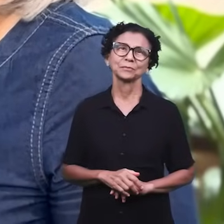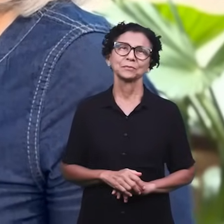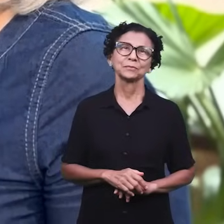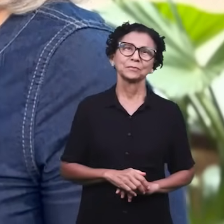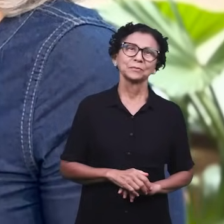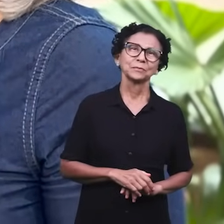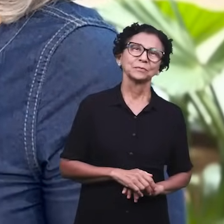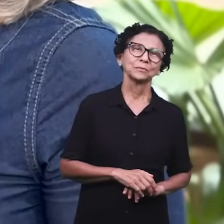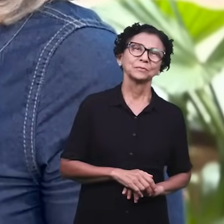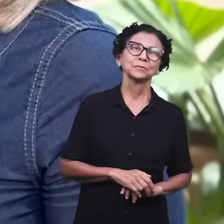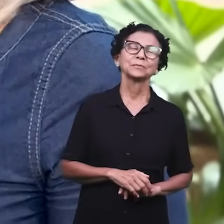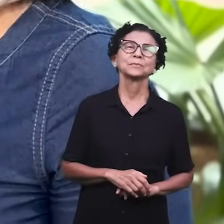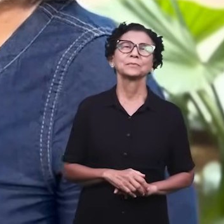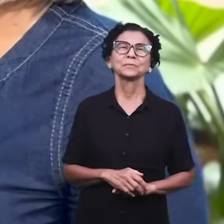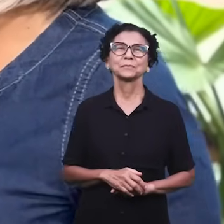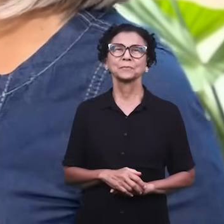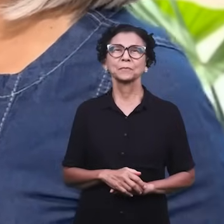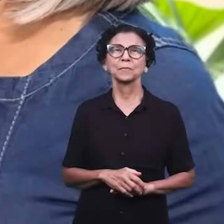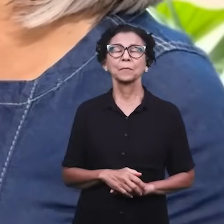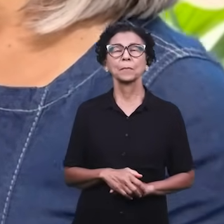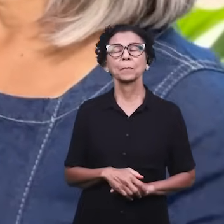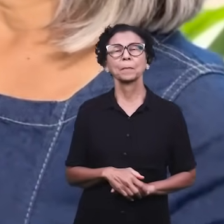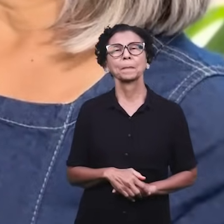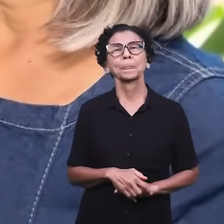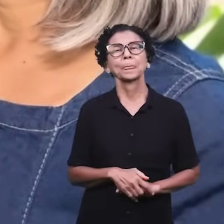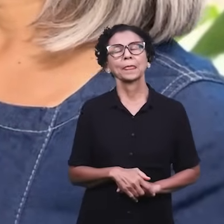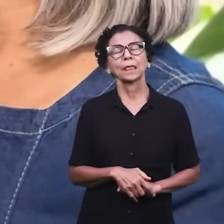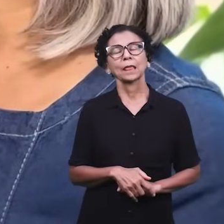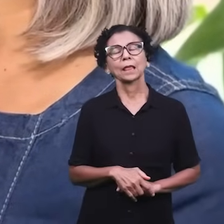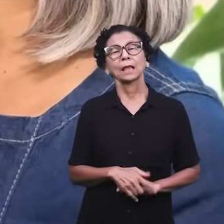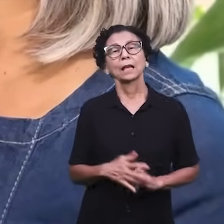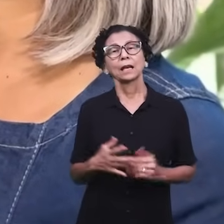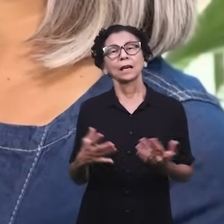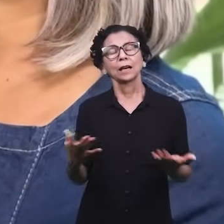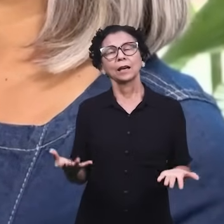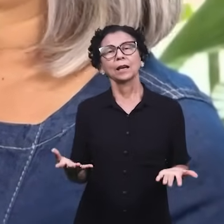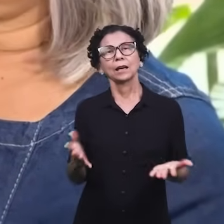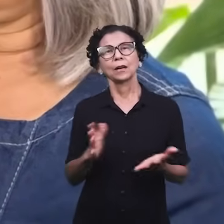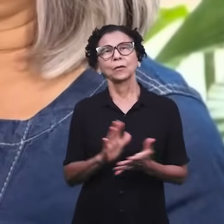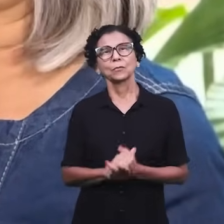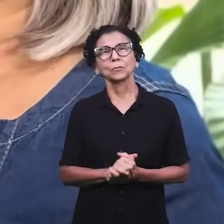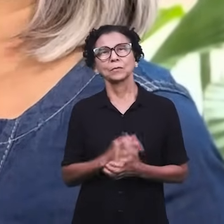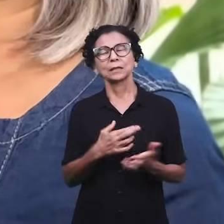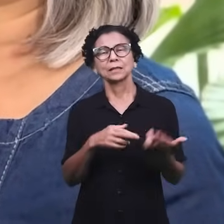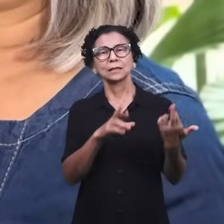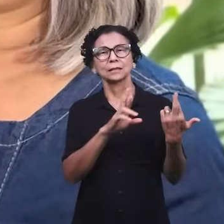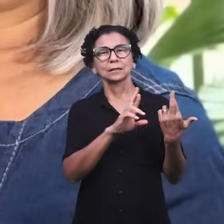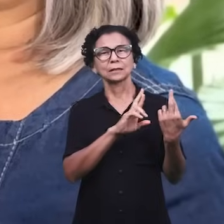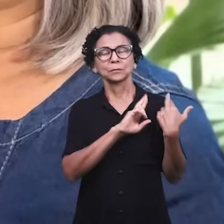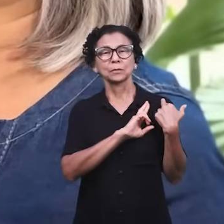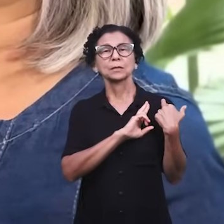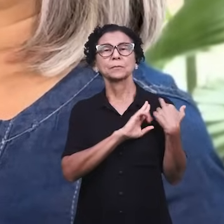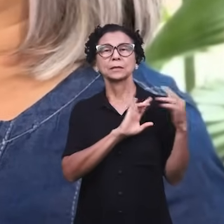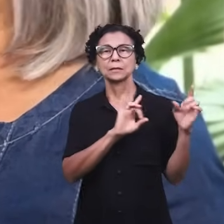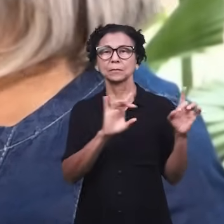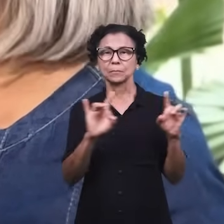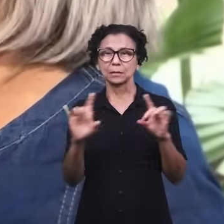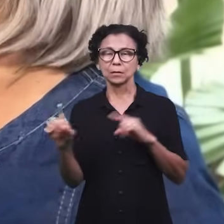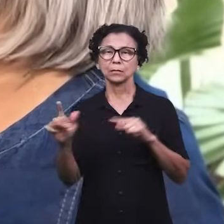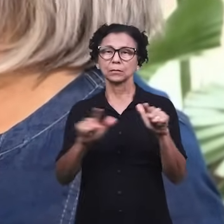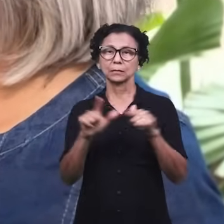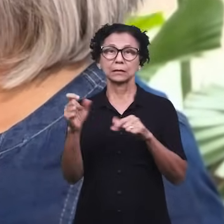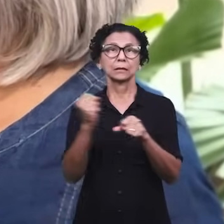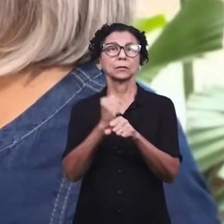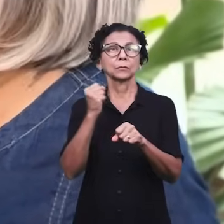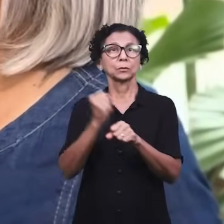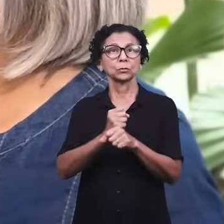sabemos que nós somos bem senhoras, né? Nós temos uma grande função, uma função especial aqui no amor, né? Para ajudar os